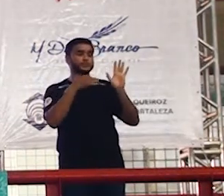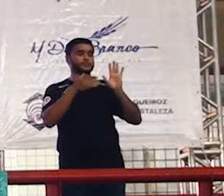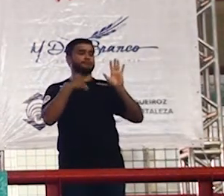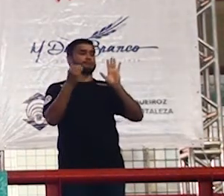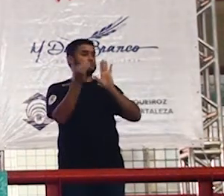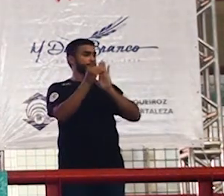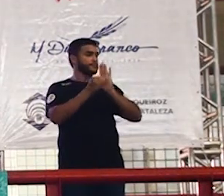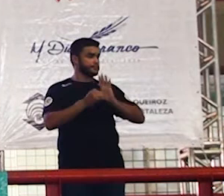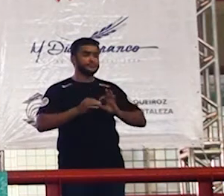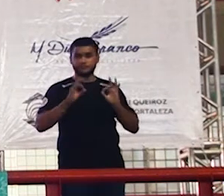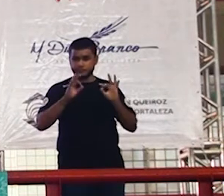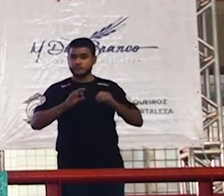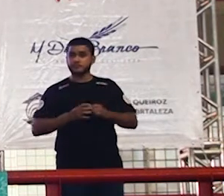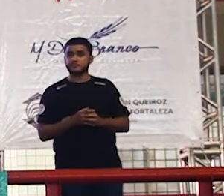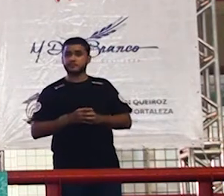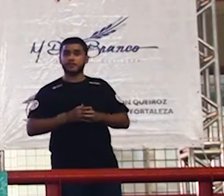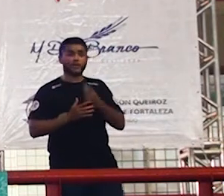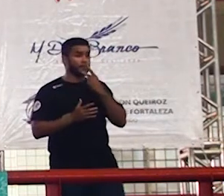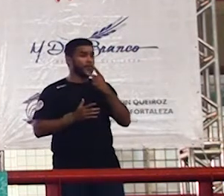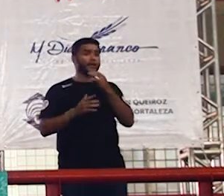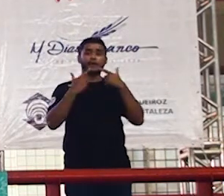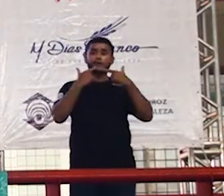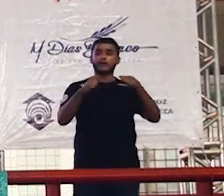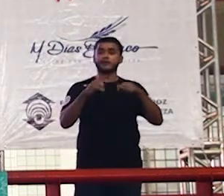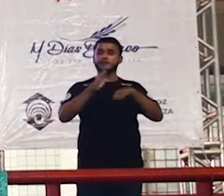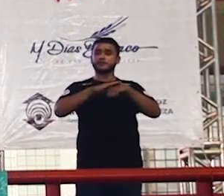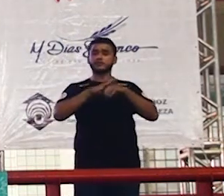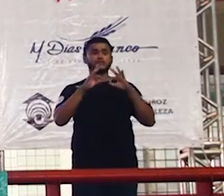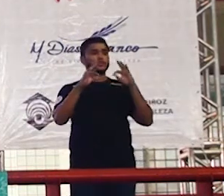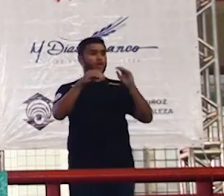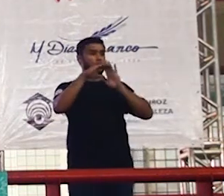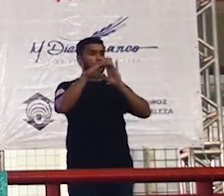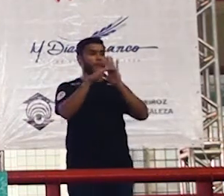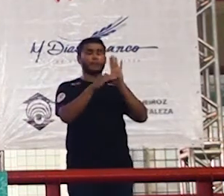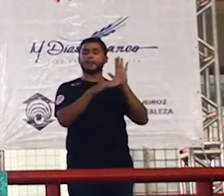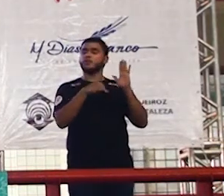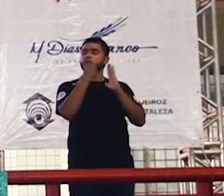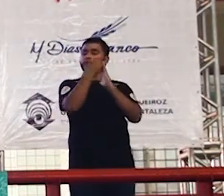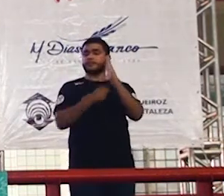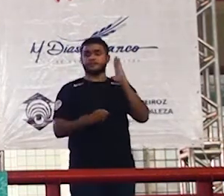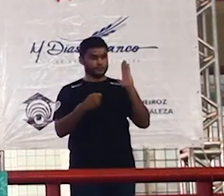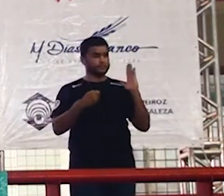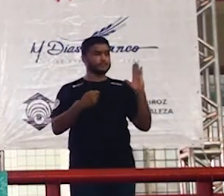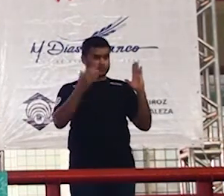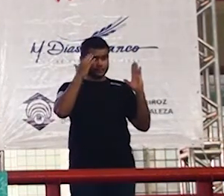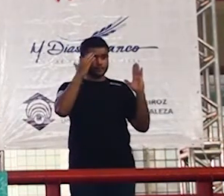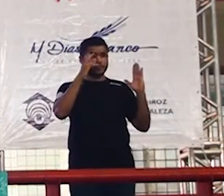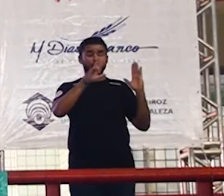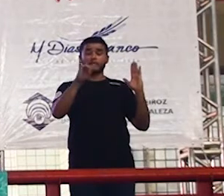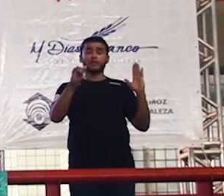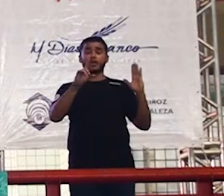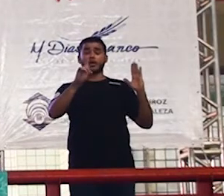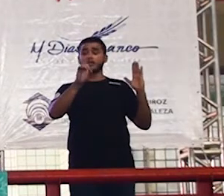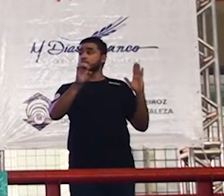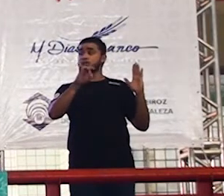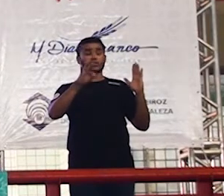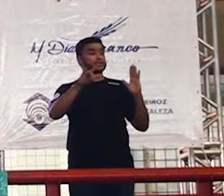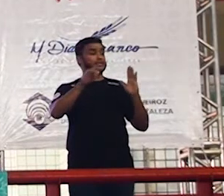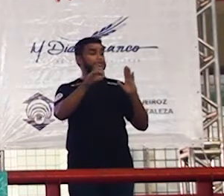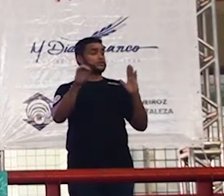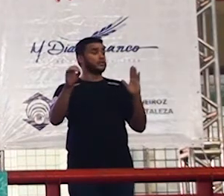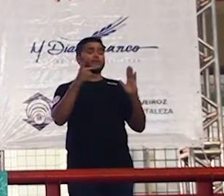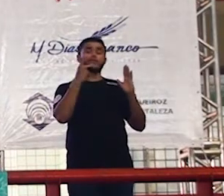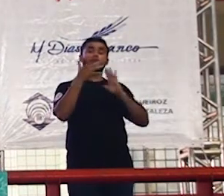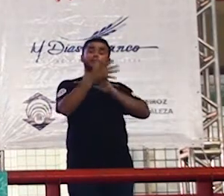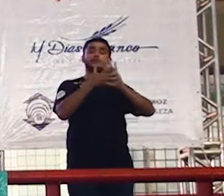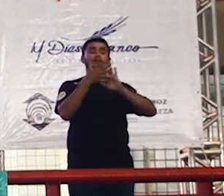portanto. É quando a linguagem é mais pragmática. A denotação ela vai aparecer e predominar em textos